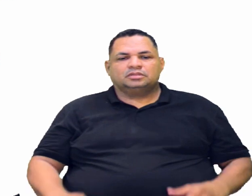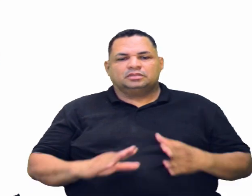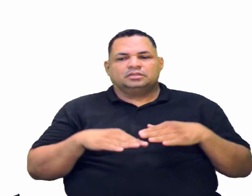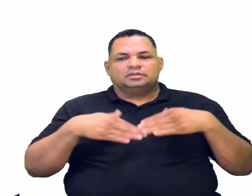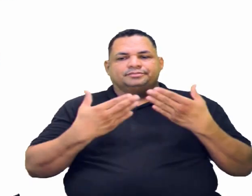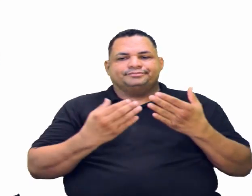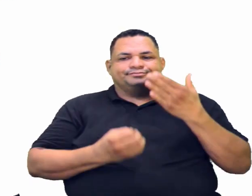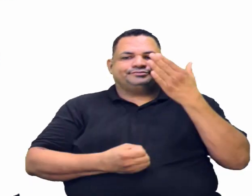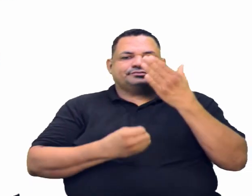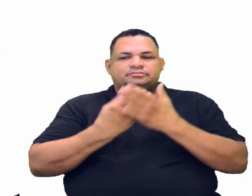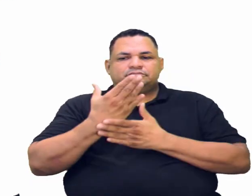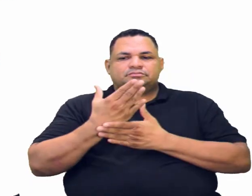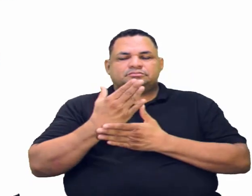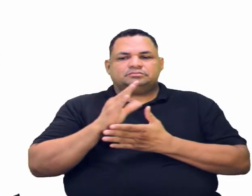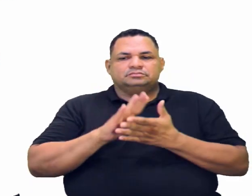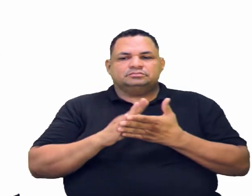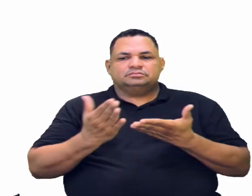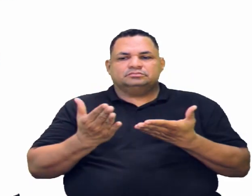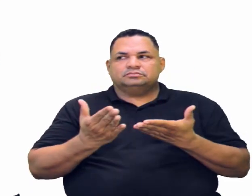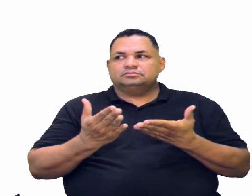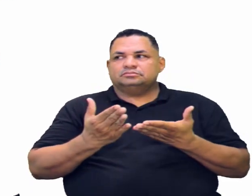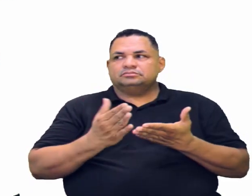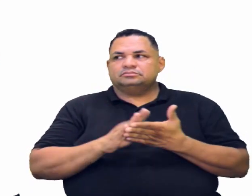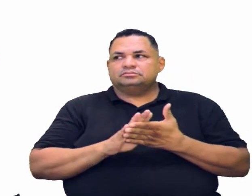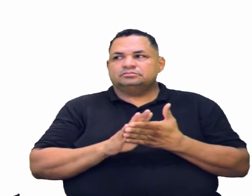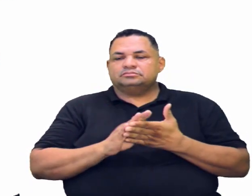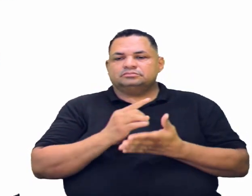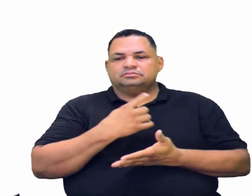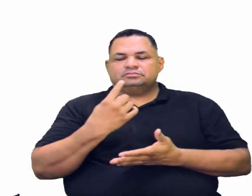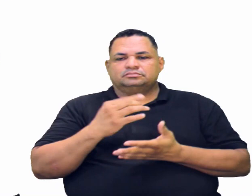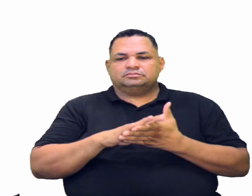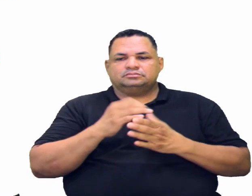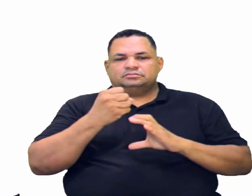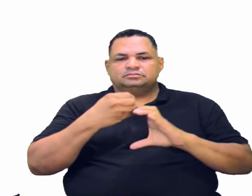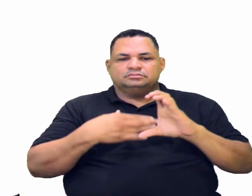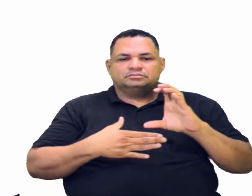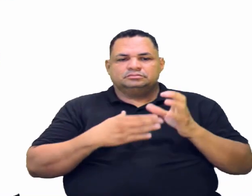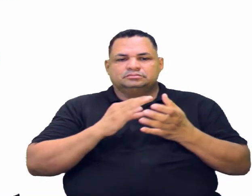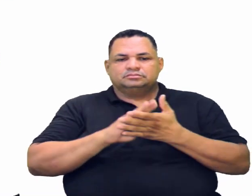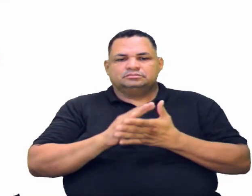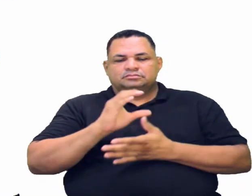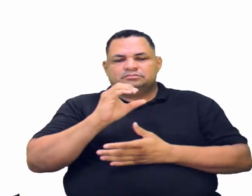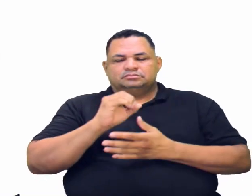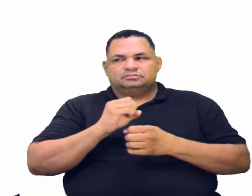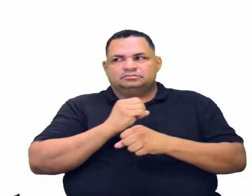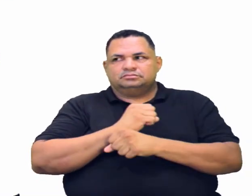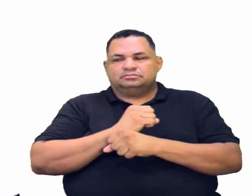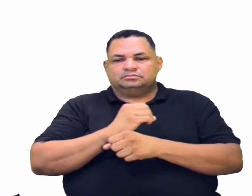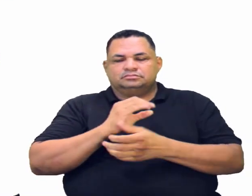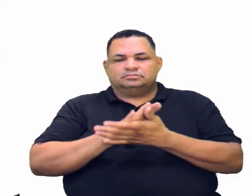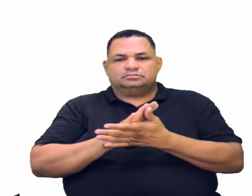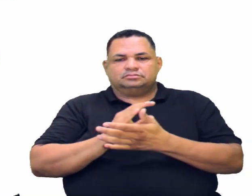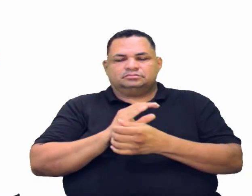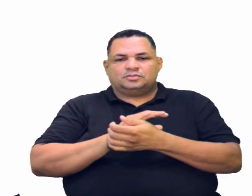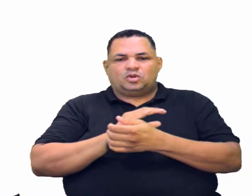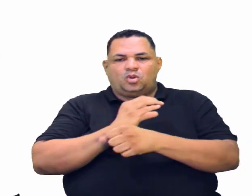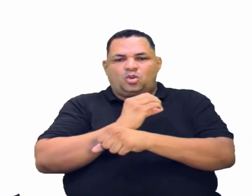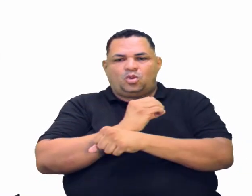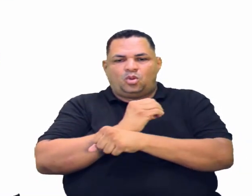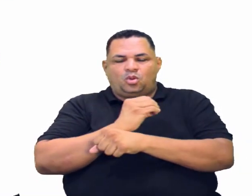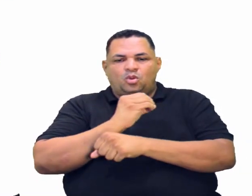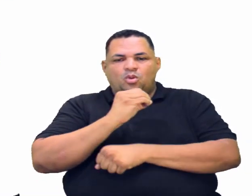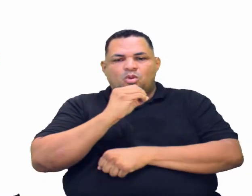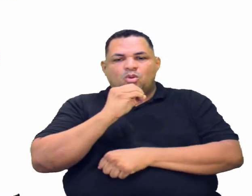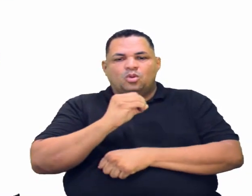dá origem ao que nós chamamos de função oxigenada, que é o éter.